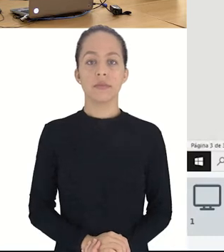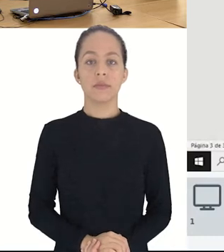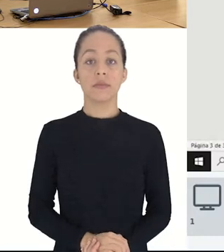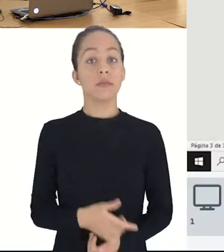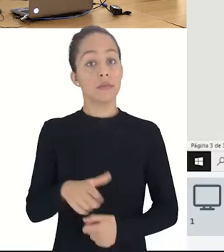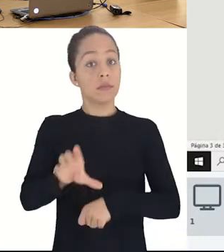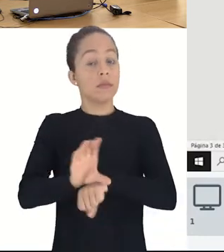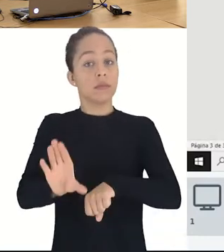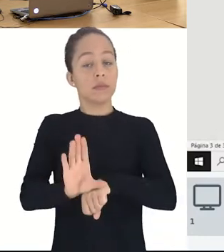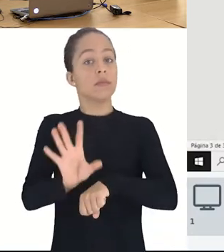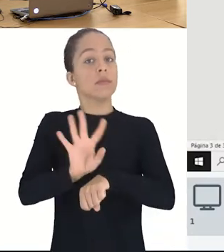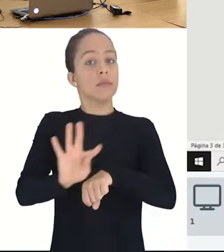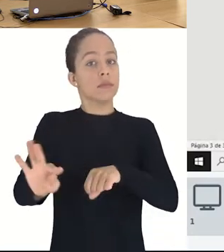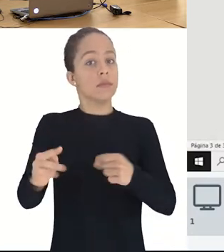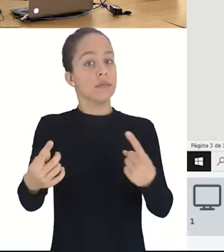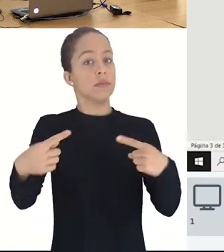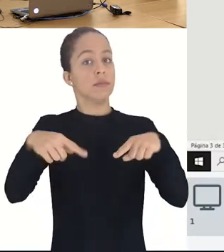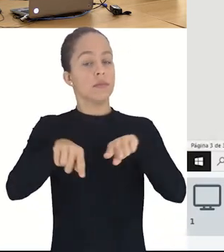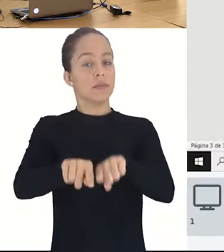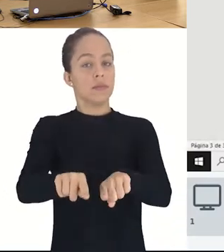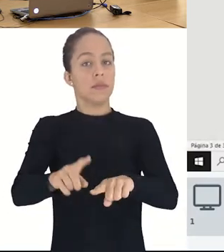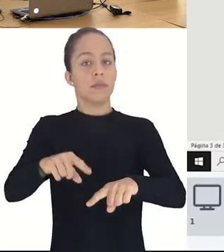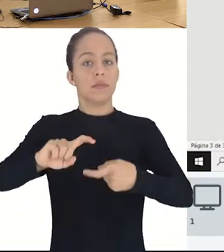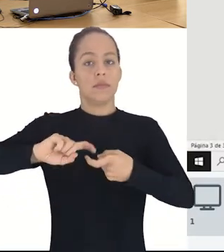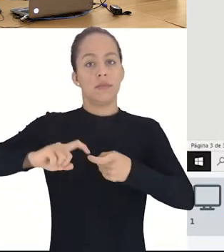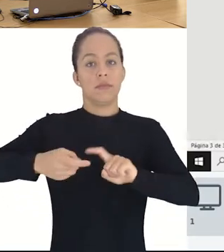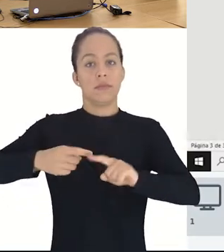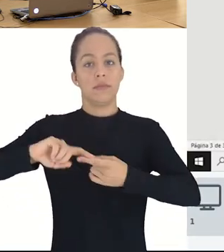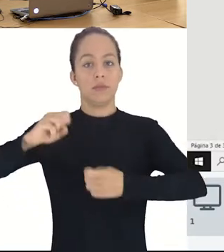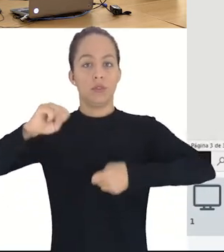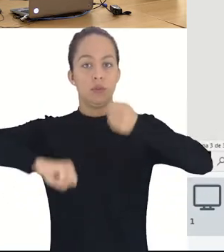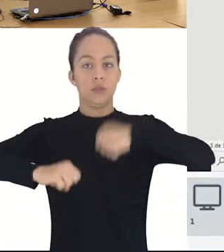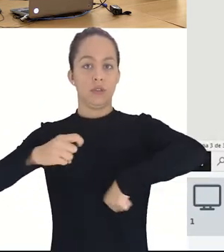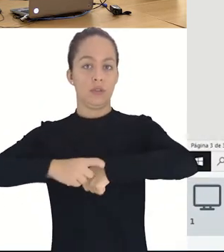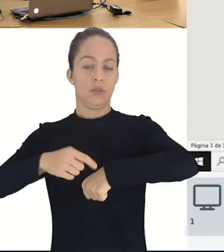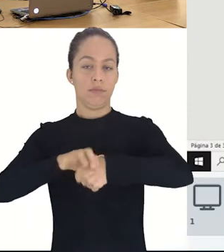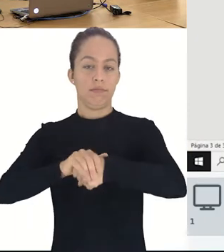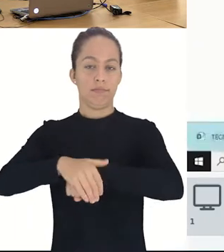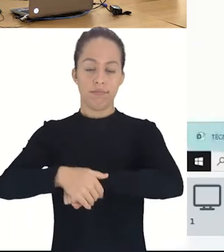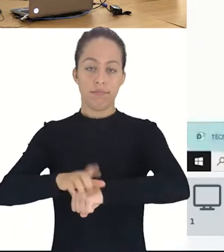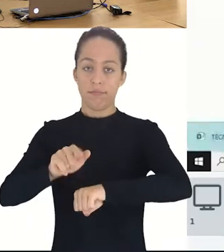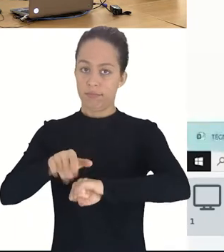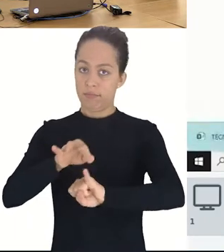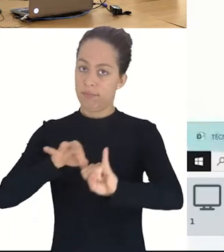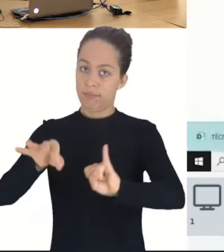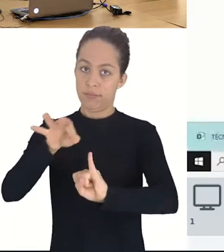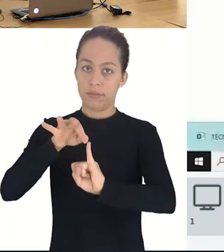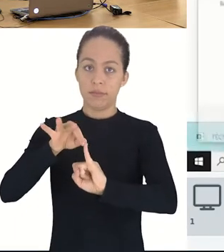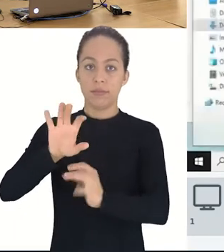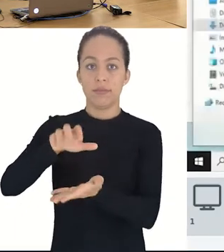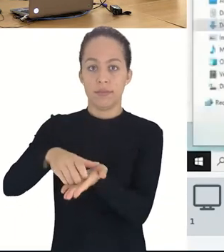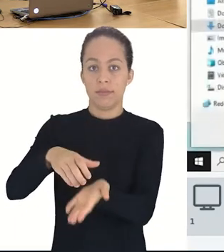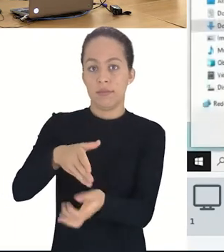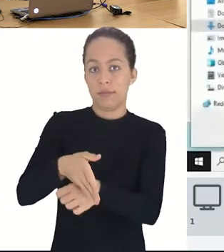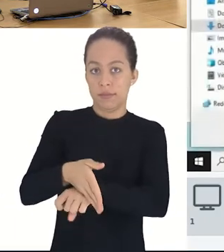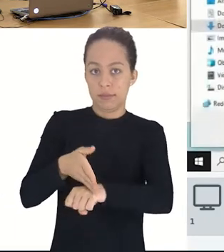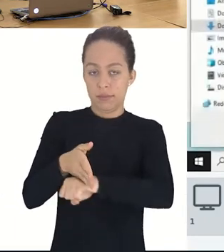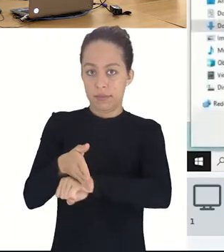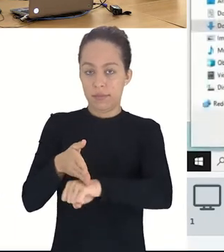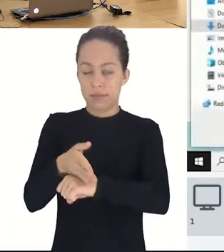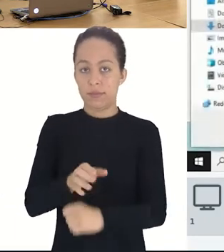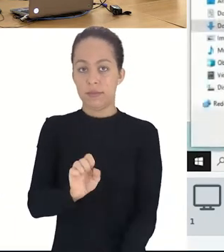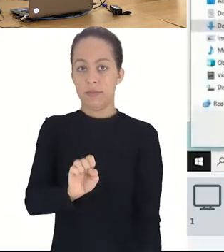o próximo curso é o técnico concomitante em automação industrial noturno do Campo Serra